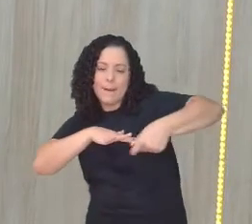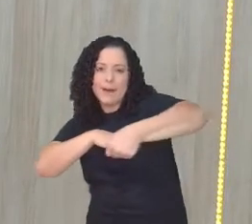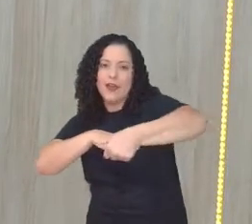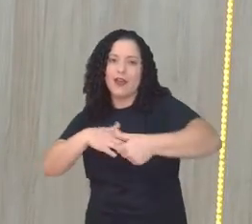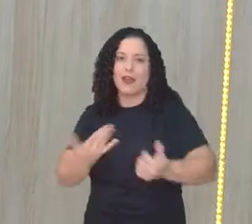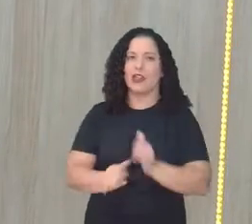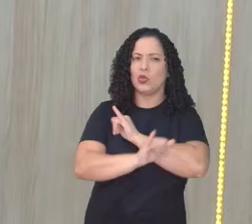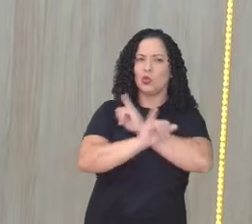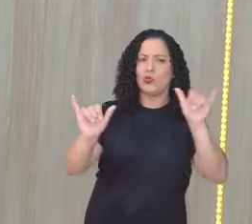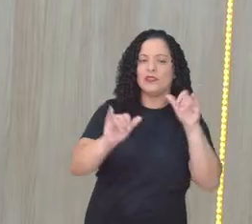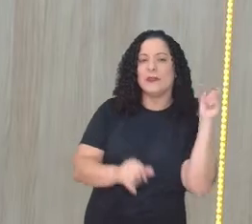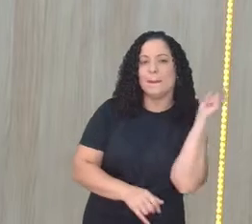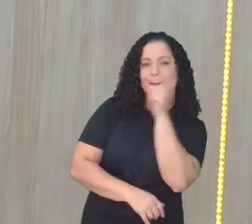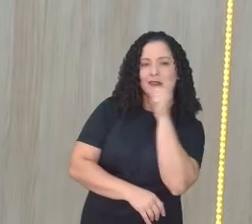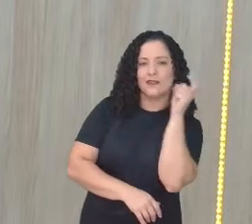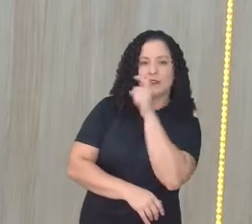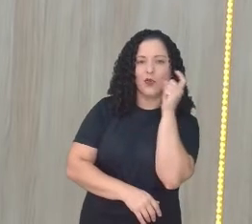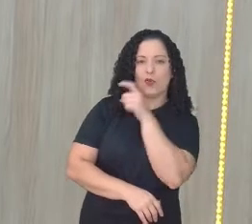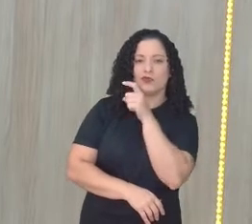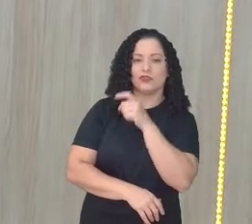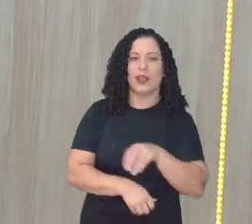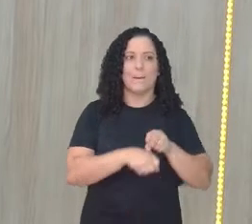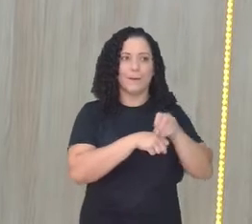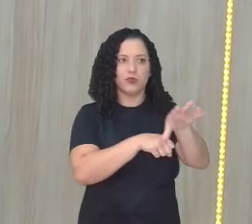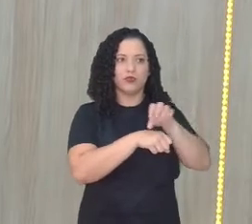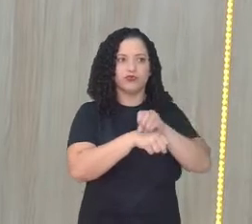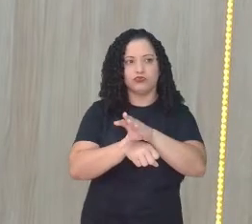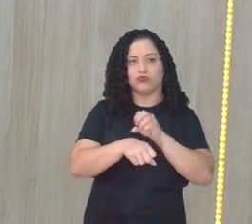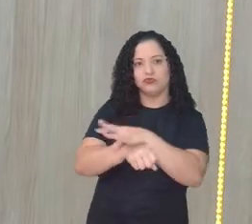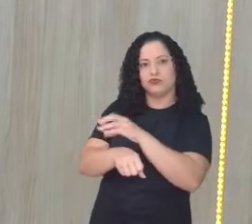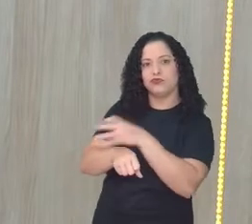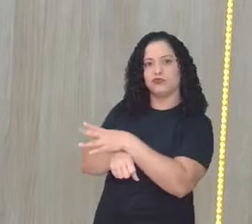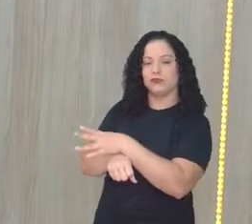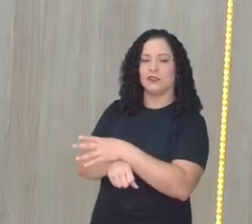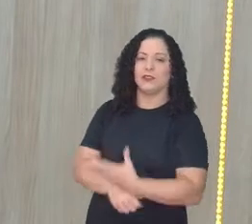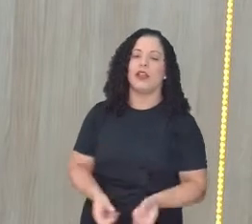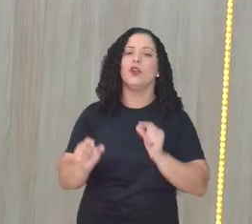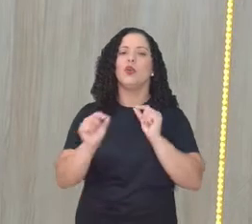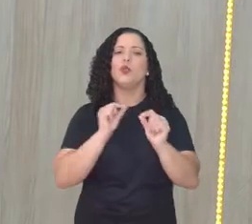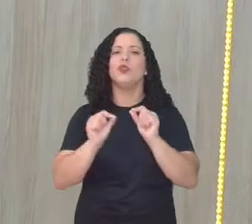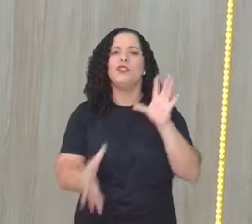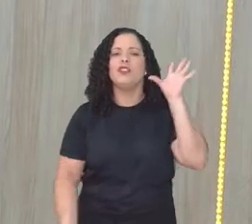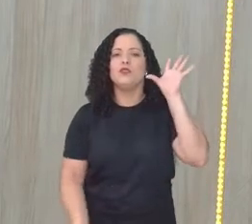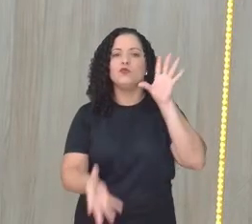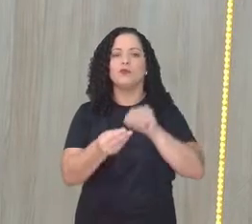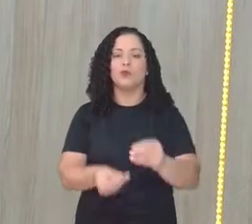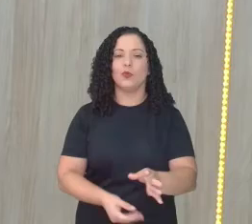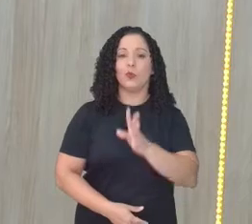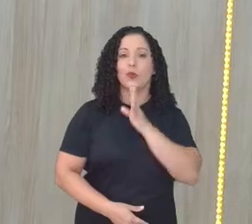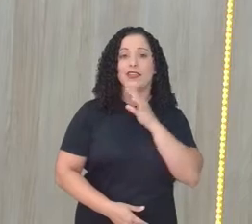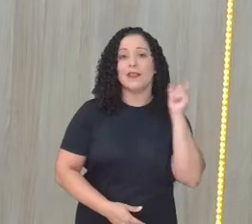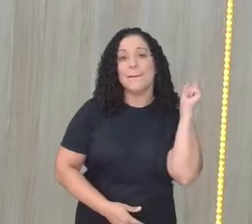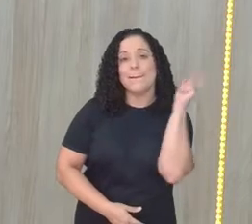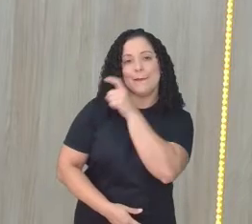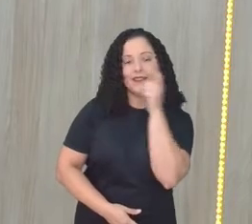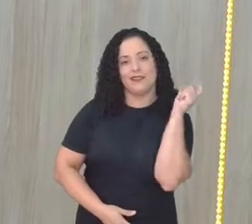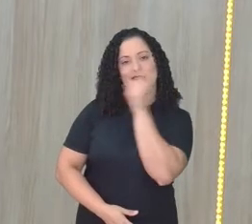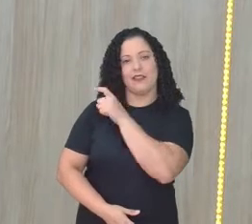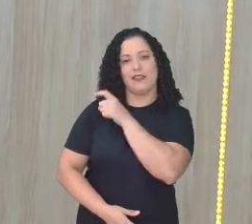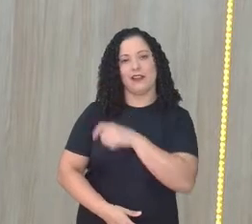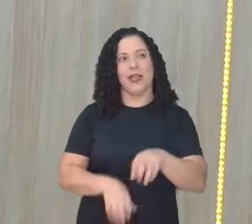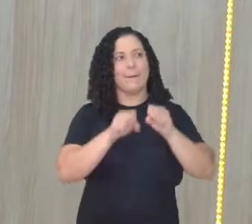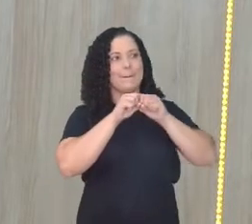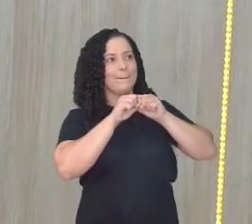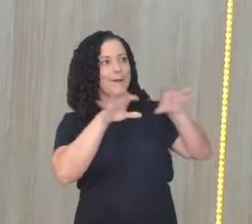teria notícias falsas, né? Em outras palavras, sem arroleio, fake news é o que a gente conhece como mentira, certo? Então,